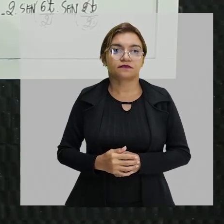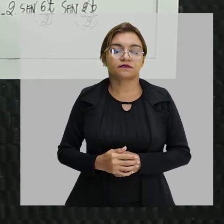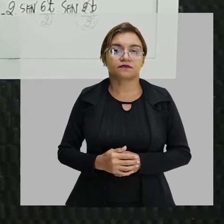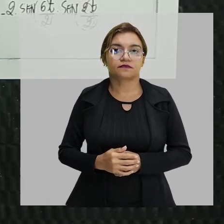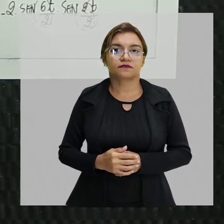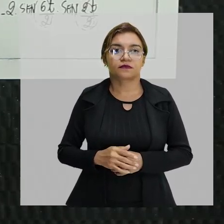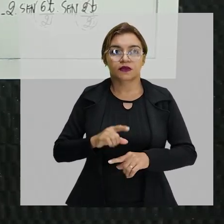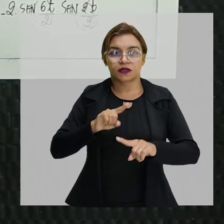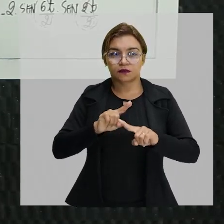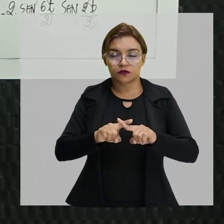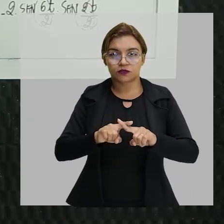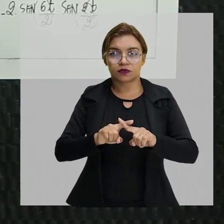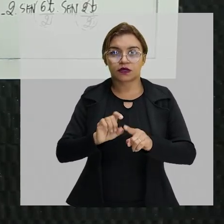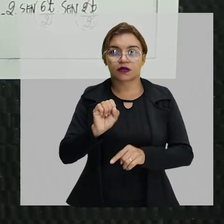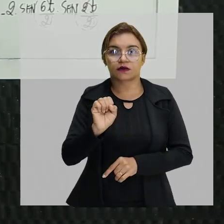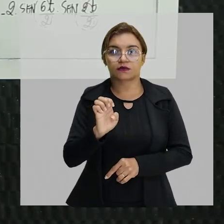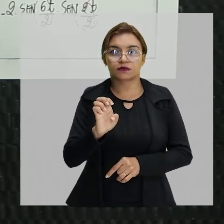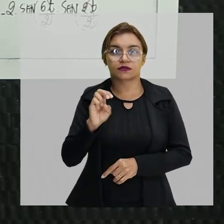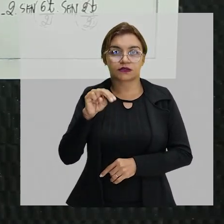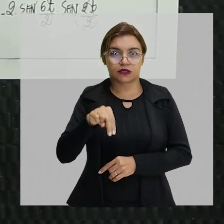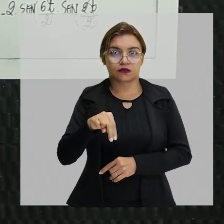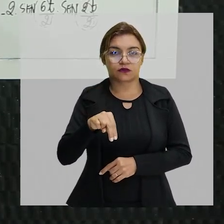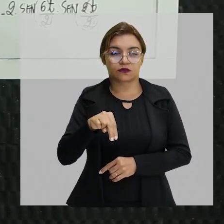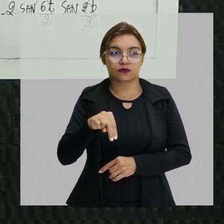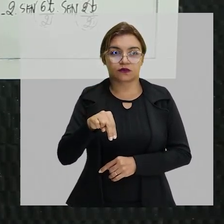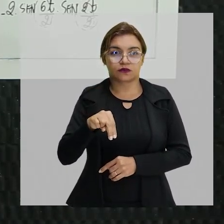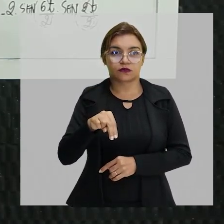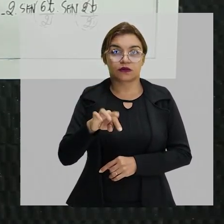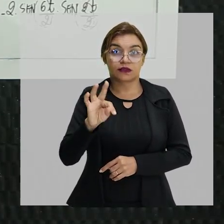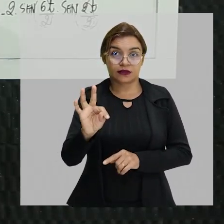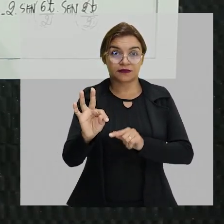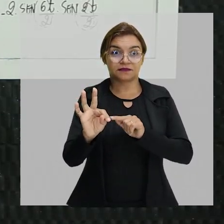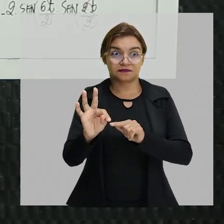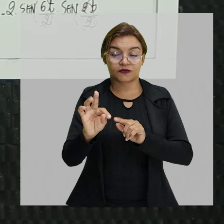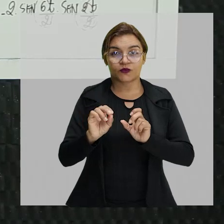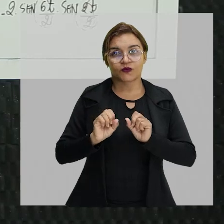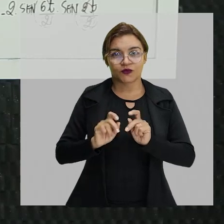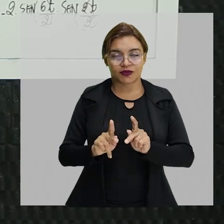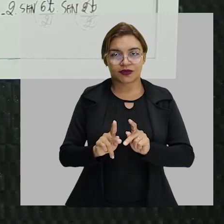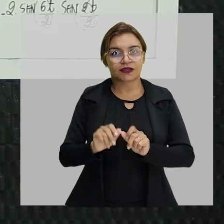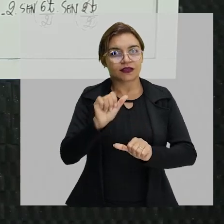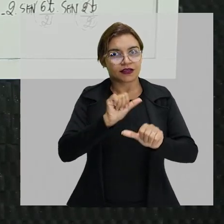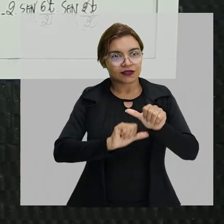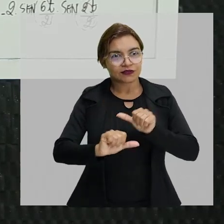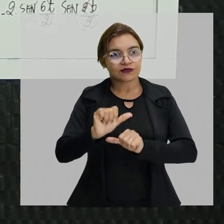que multiplica o seno de t. Tá?